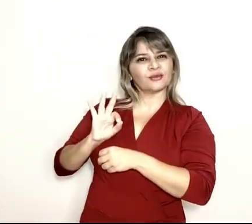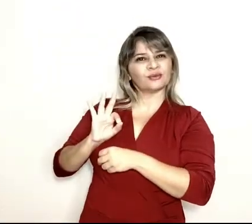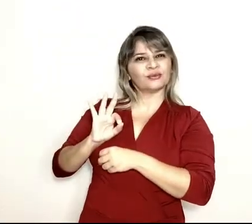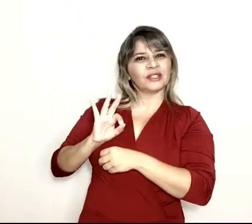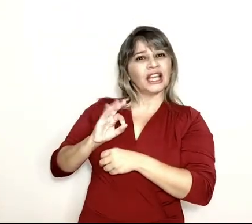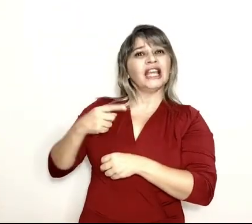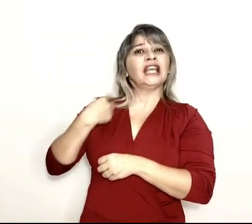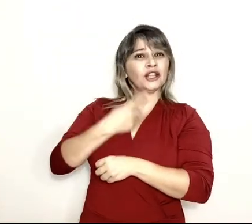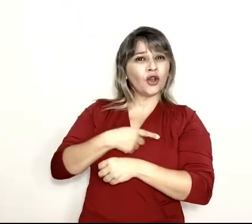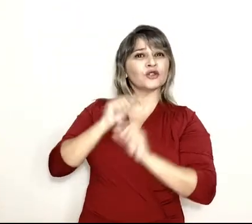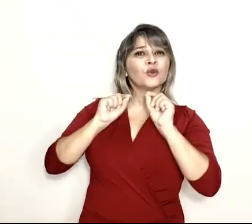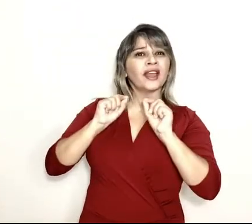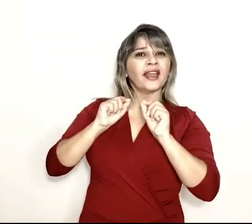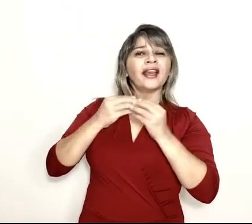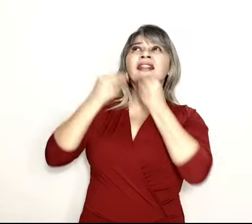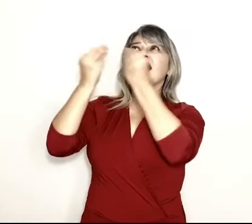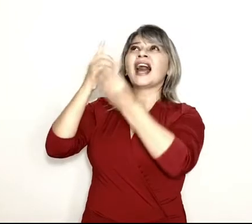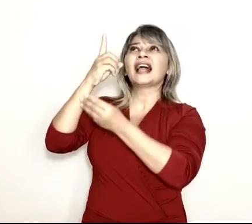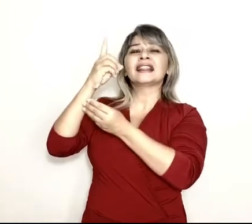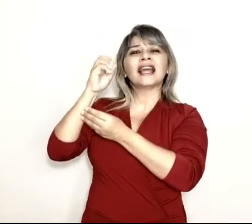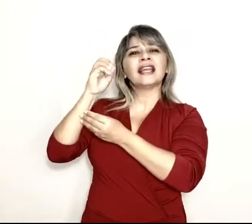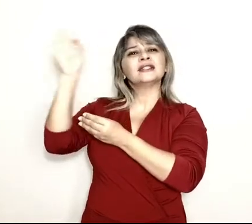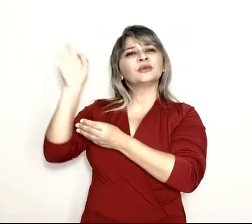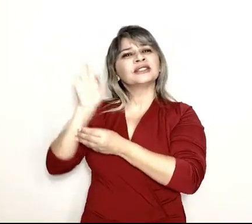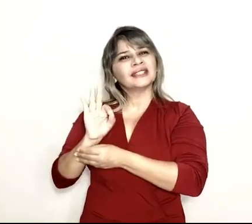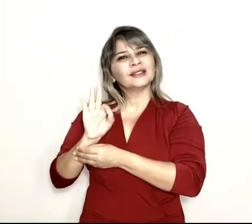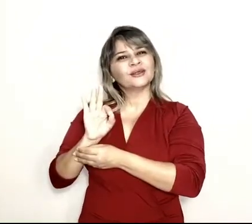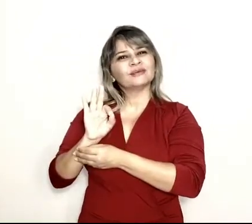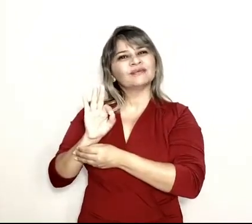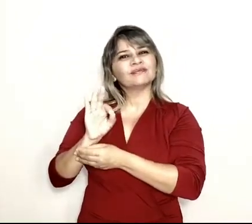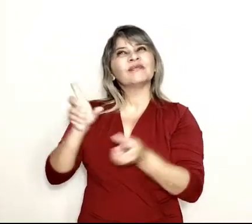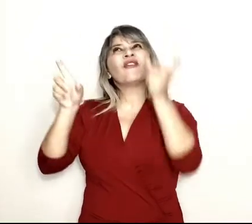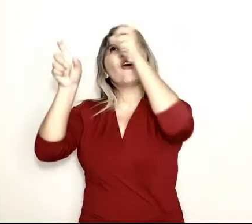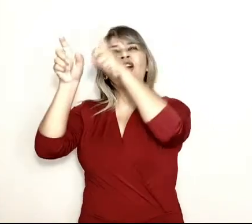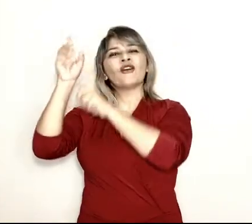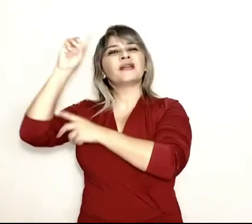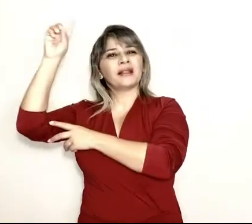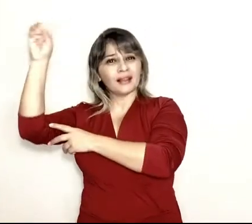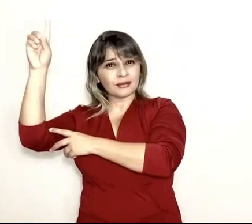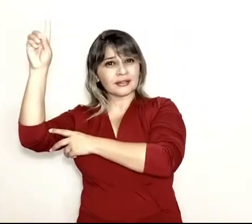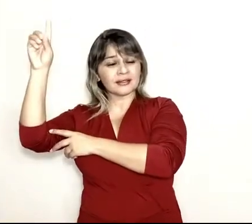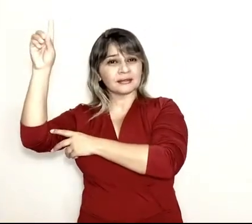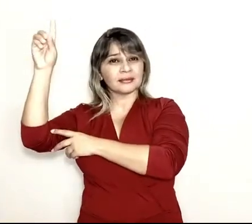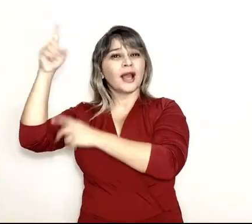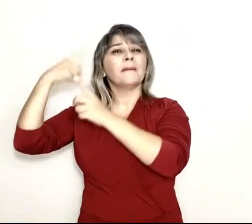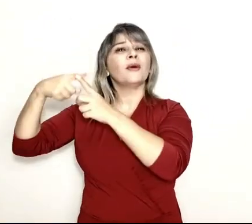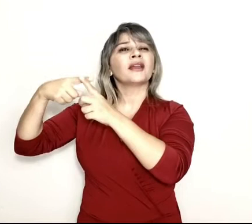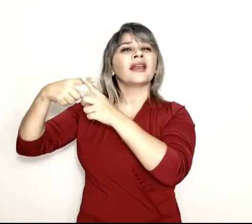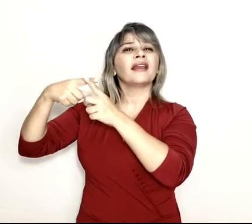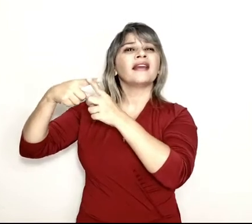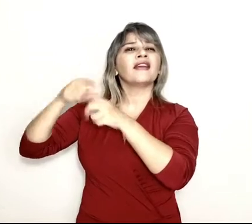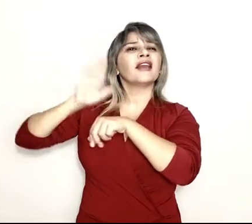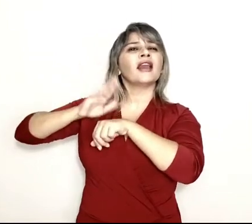dele, entregamos a 10ª, mas entregamos algo mais. Entregamos um excedente, porque